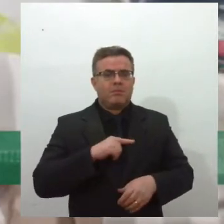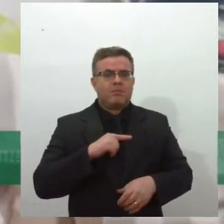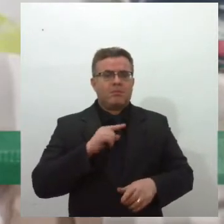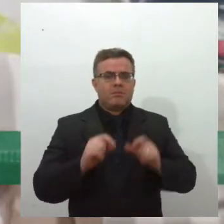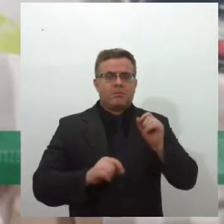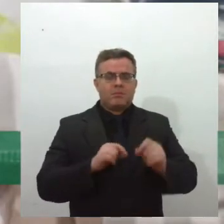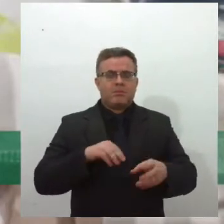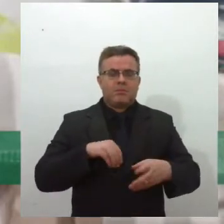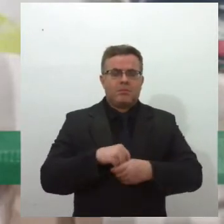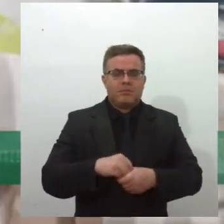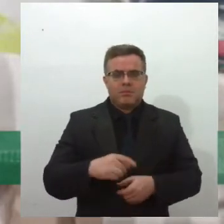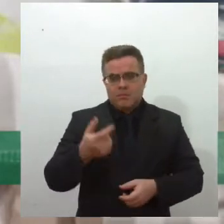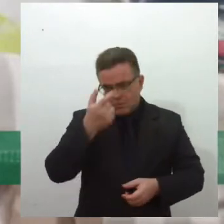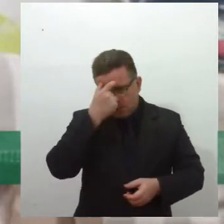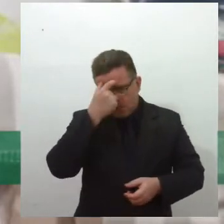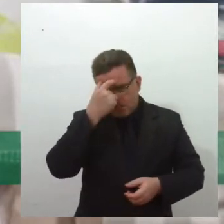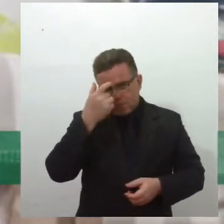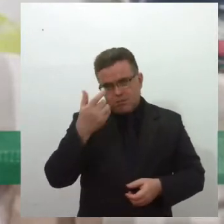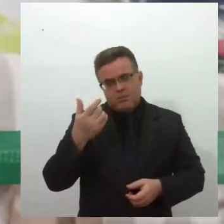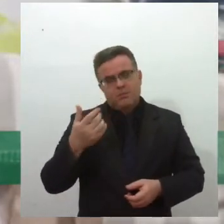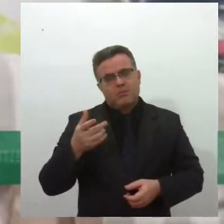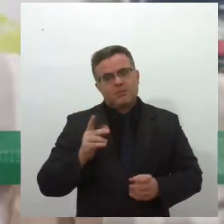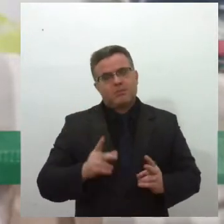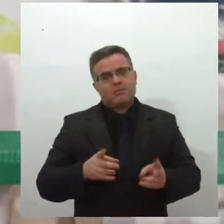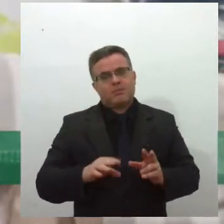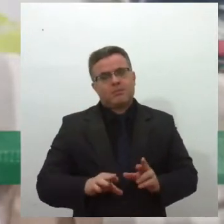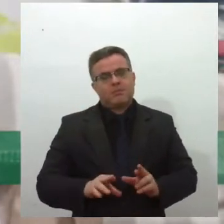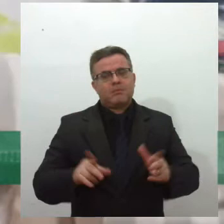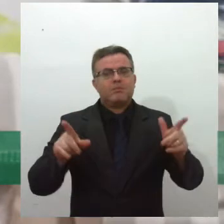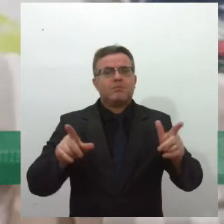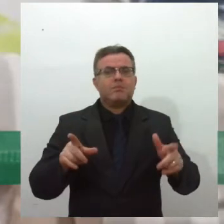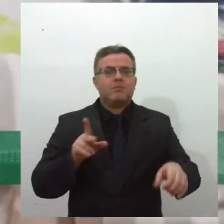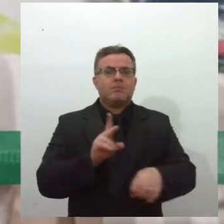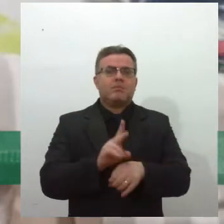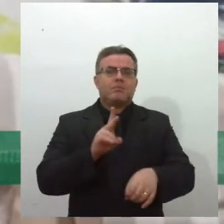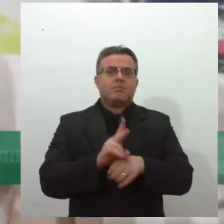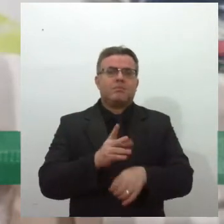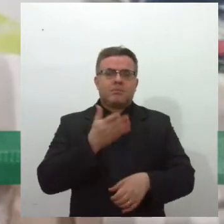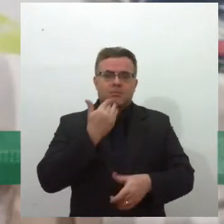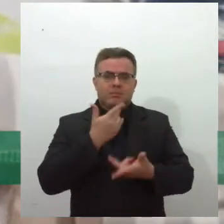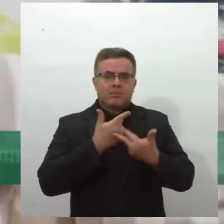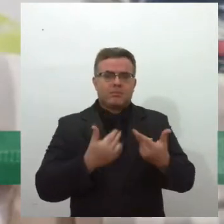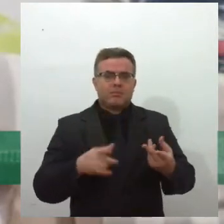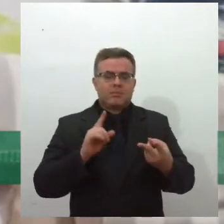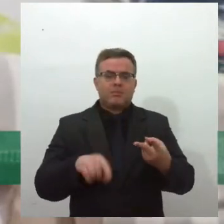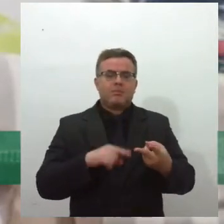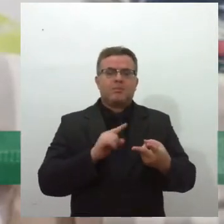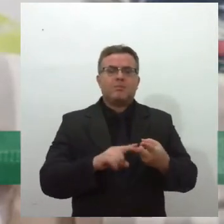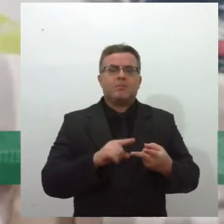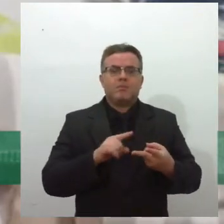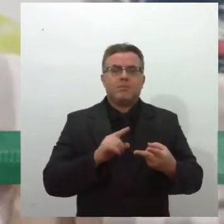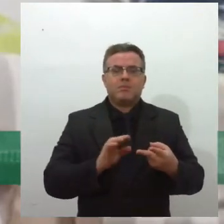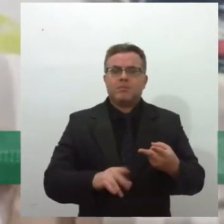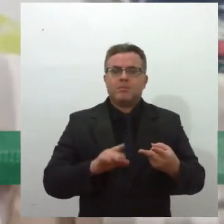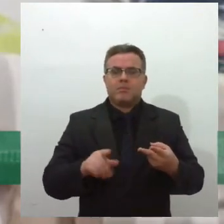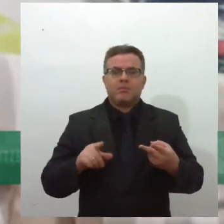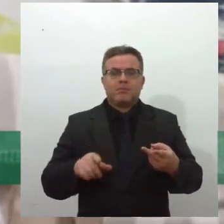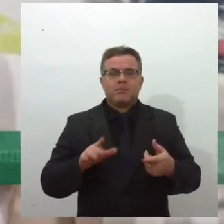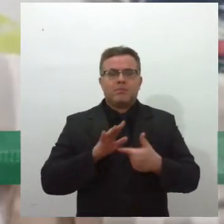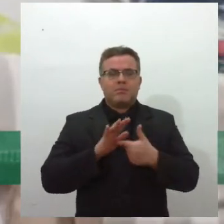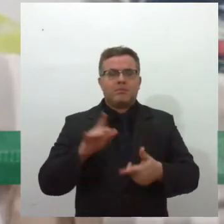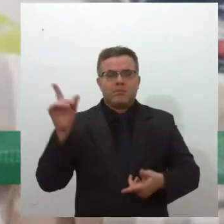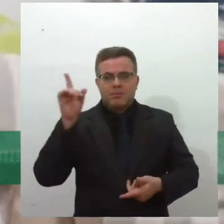paciente. Existe muita diferença de acesso à reabilitação de cidade para cidade, e isso dificulta